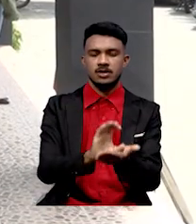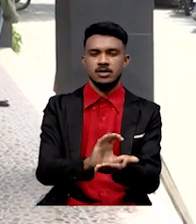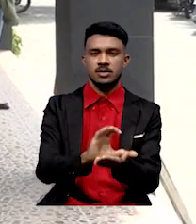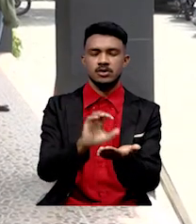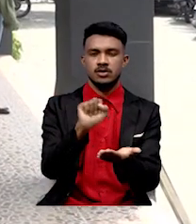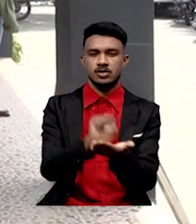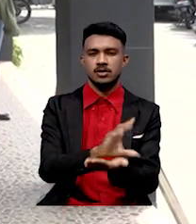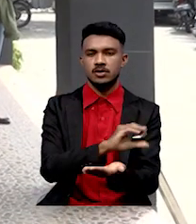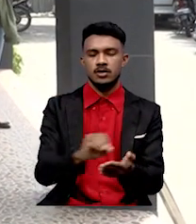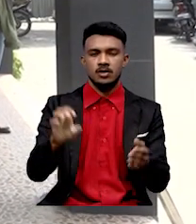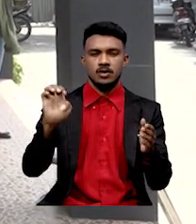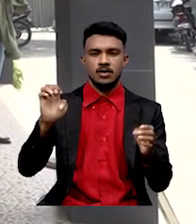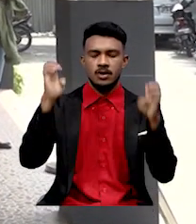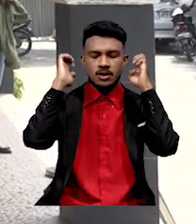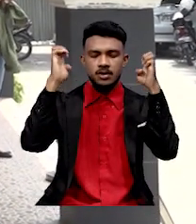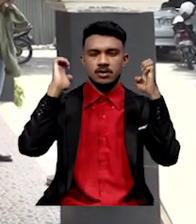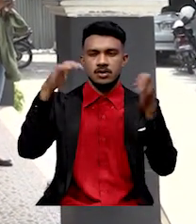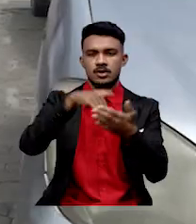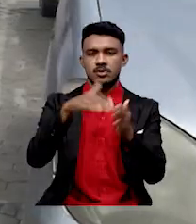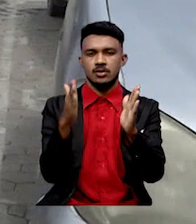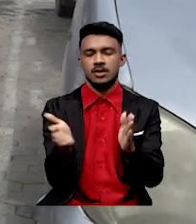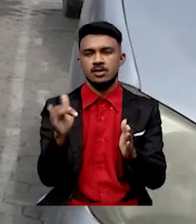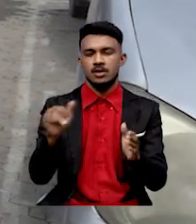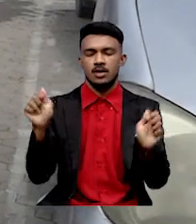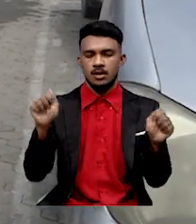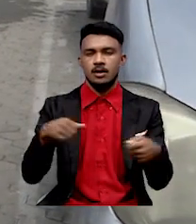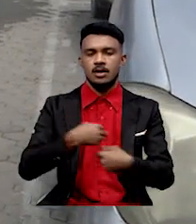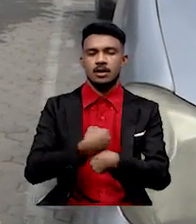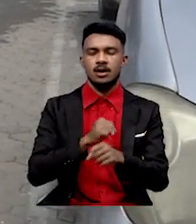Educação. Tuir plano estudante sirane sehalo registração no